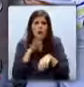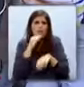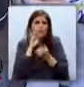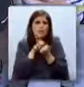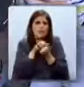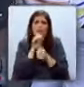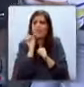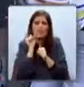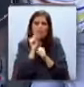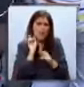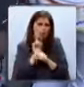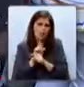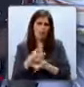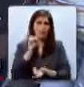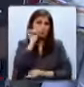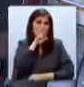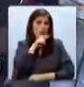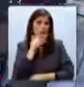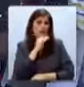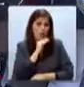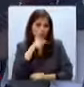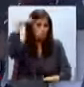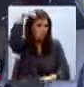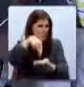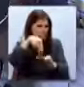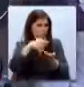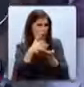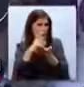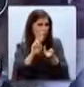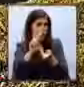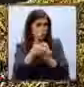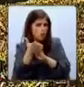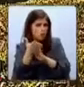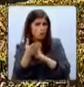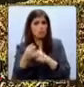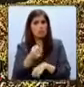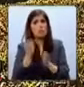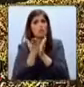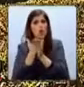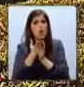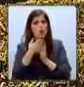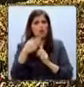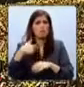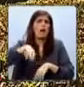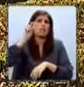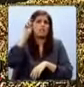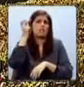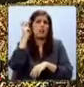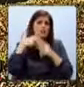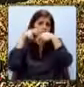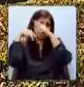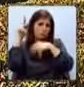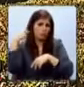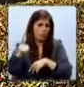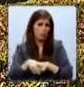muito frio. Pais e alunos exigem obras urgentes num estabelecimento que tem mais de 30 anos.